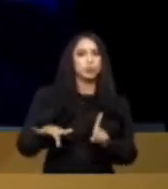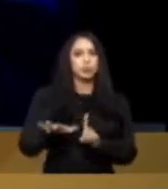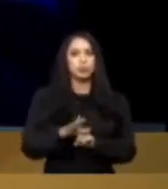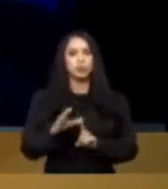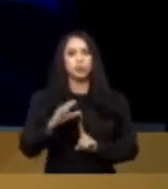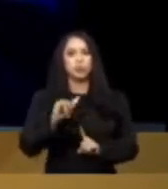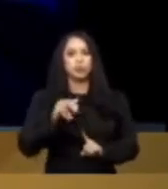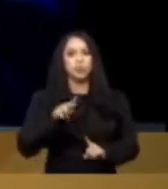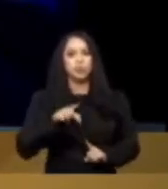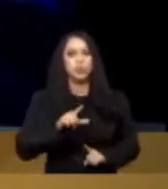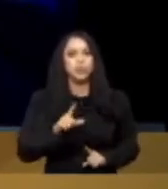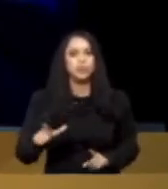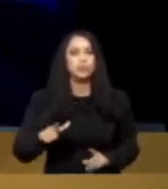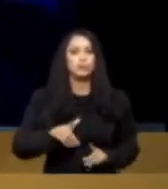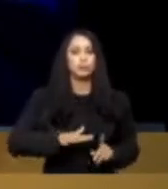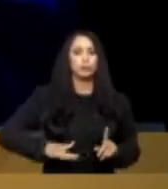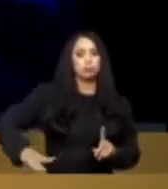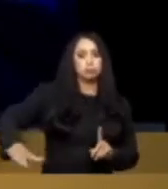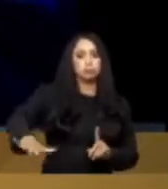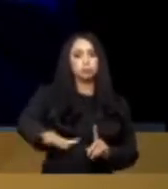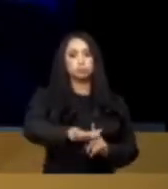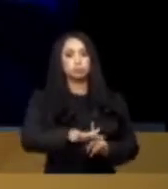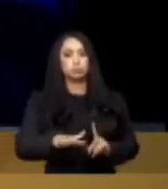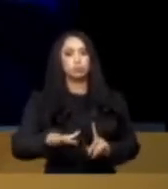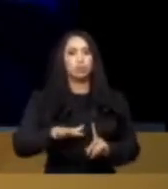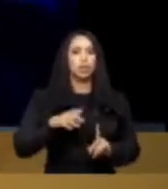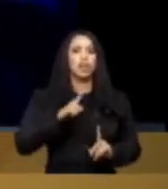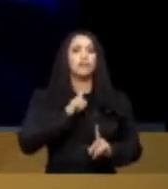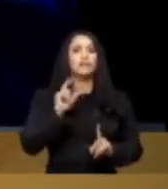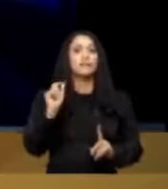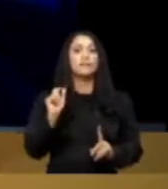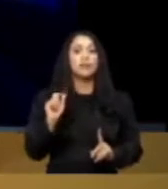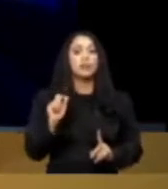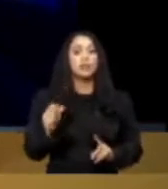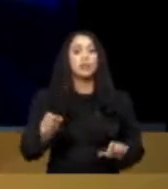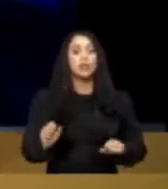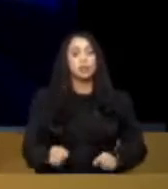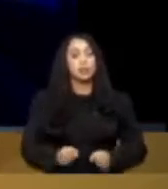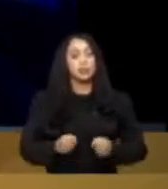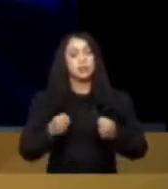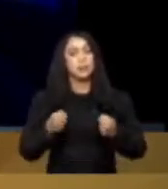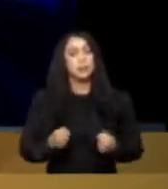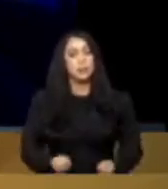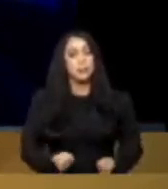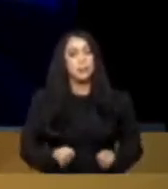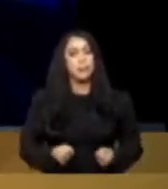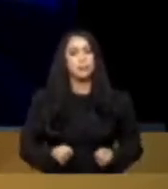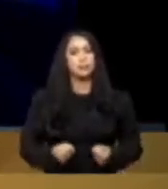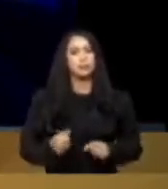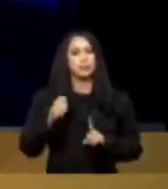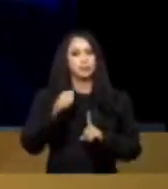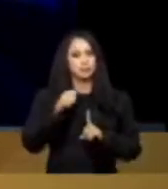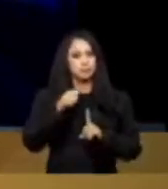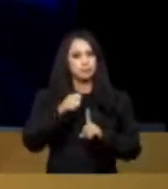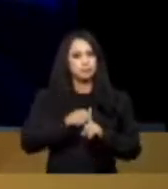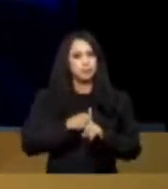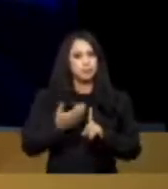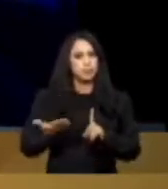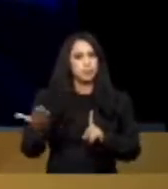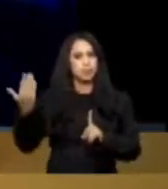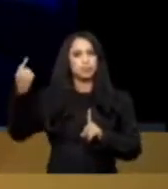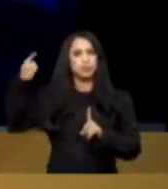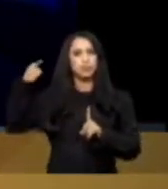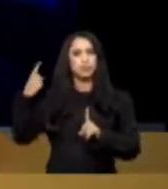civil em seu entorno, raras vezes vista nesta intensidade. Nos últimos meses,